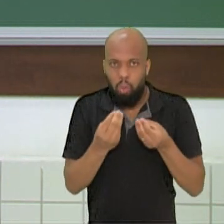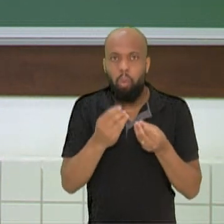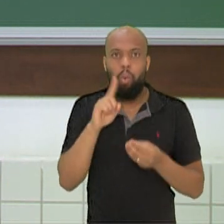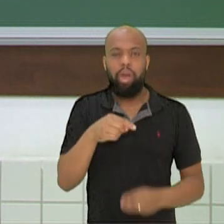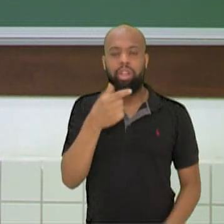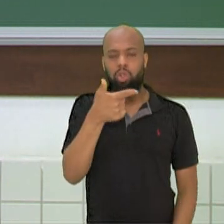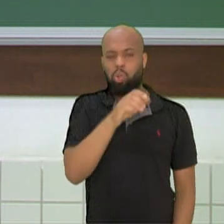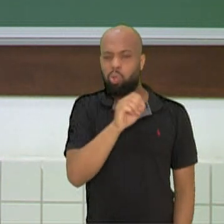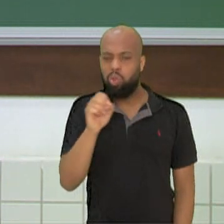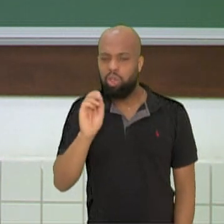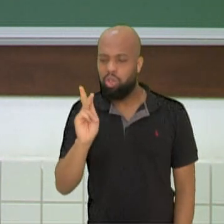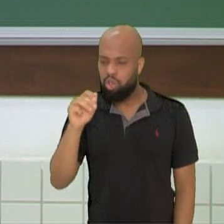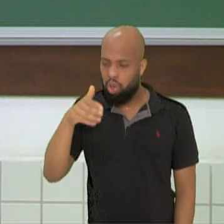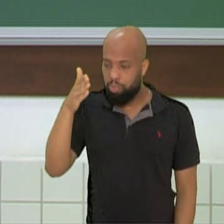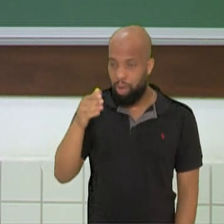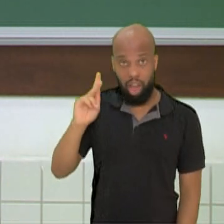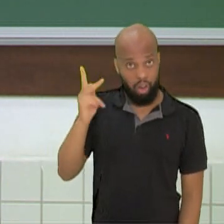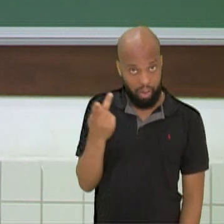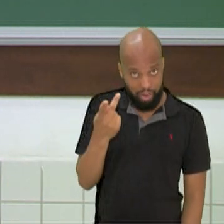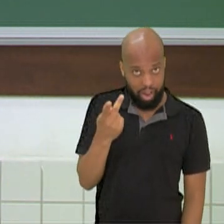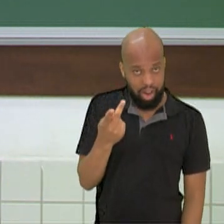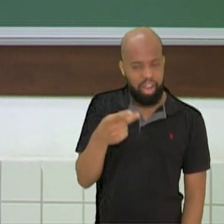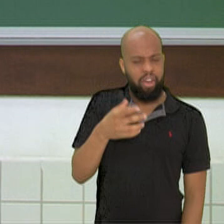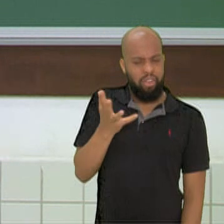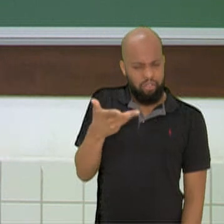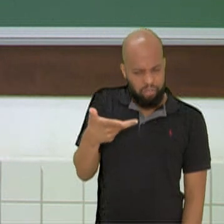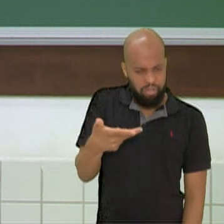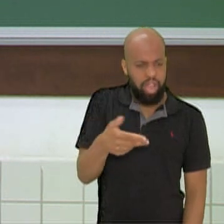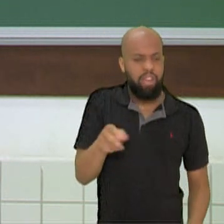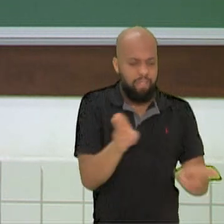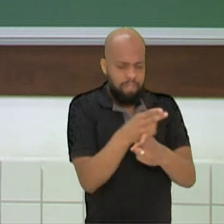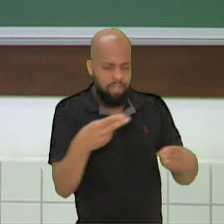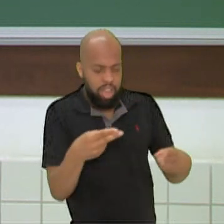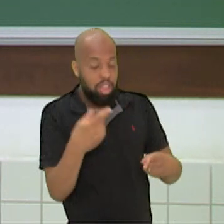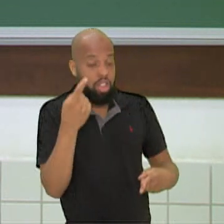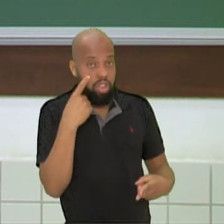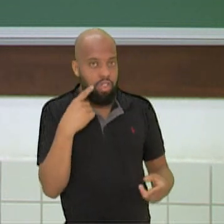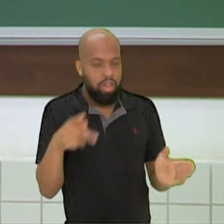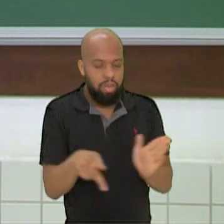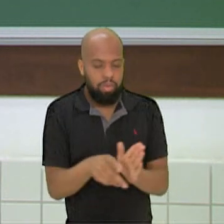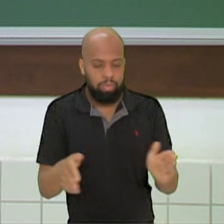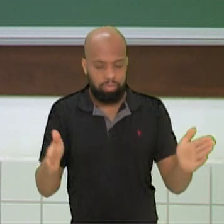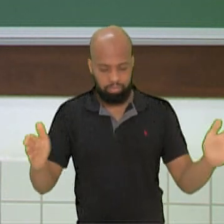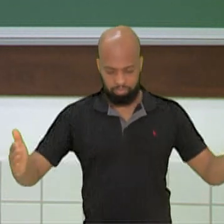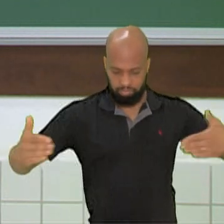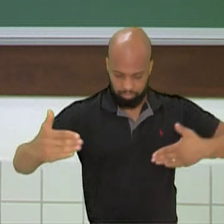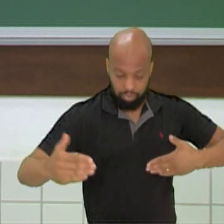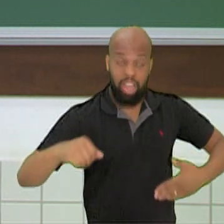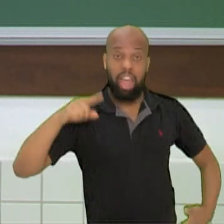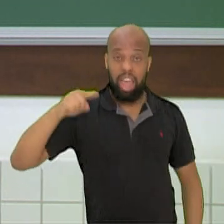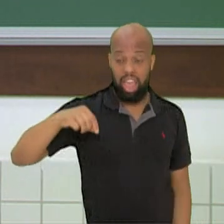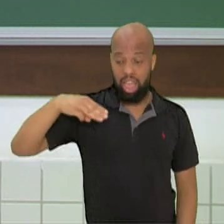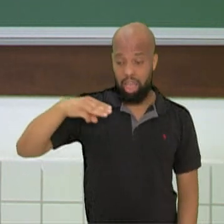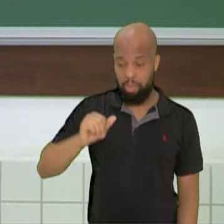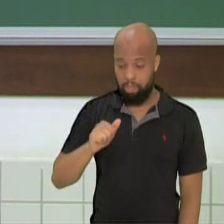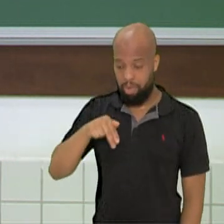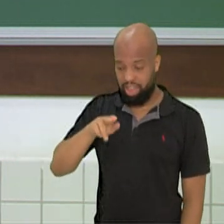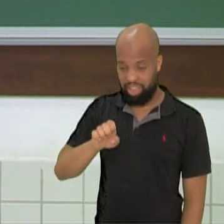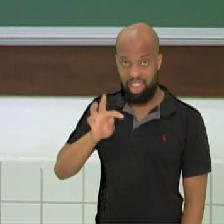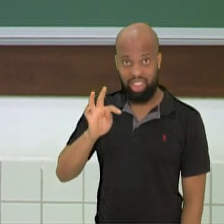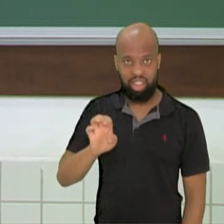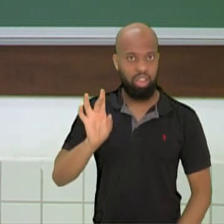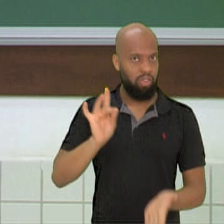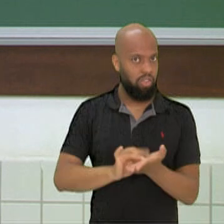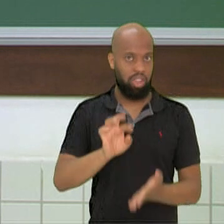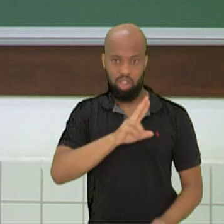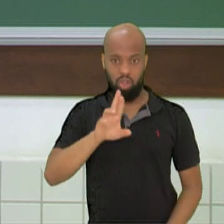pequena escala e vê o que pode estar acontecendo, você já consegue minimizar ou amortecer a situação que